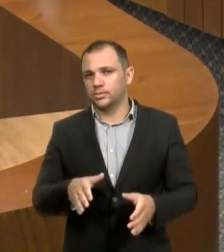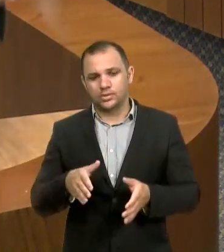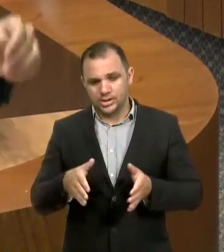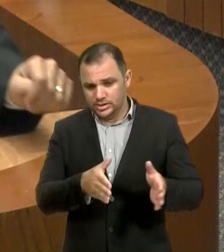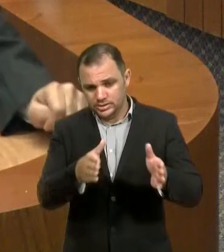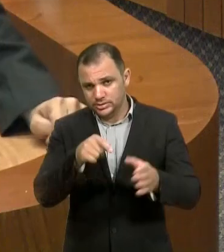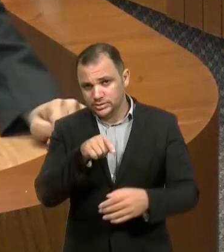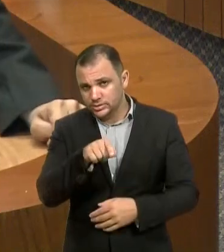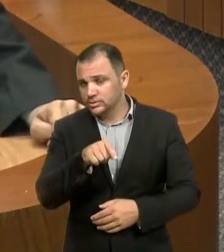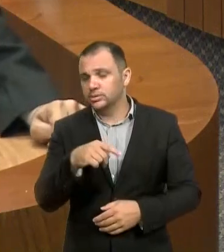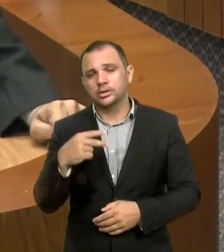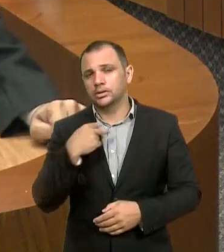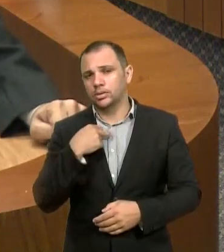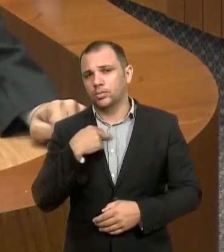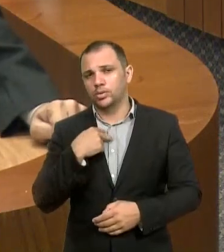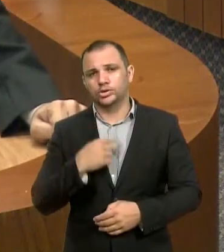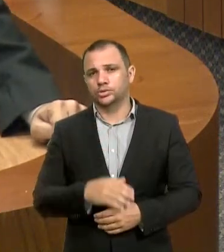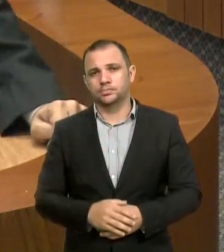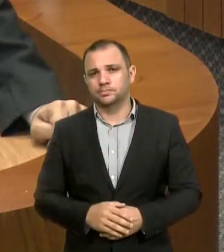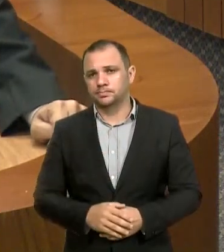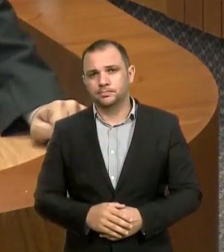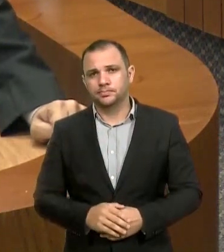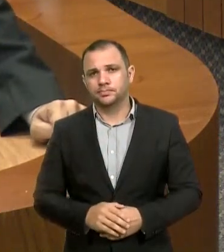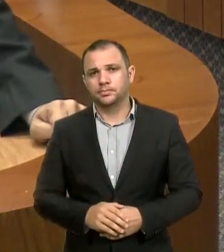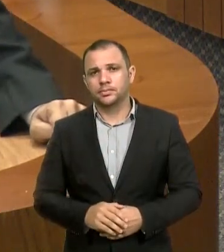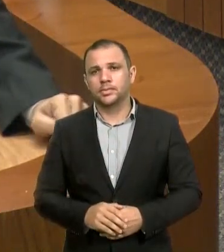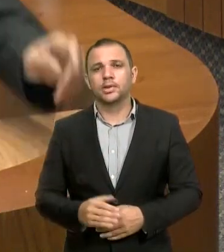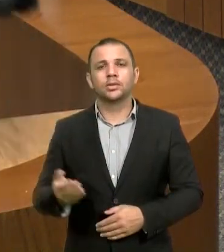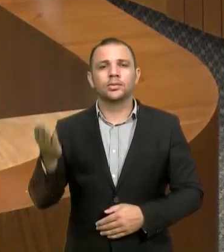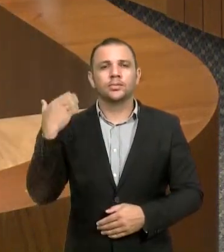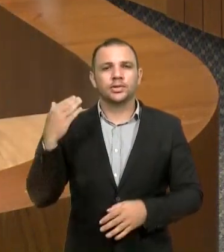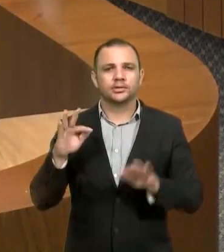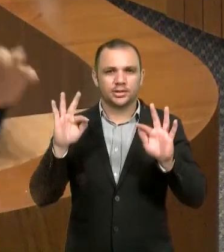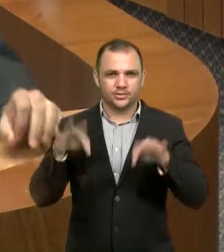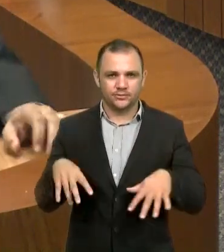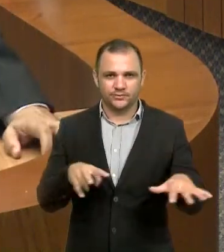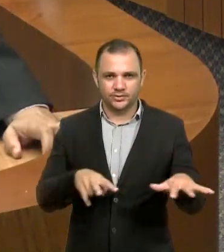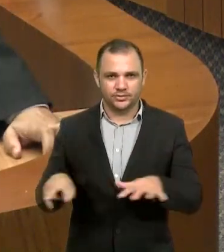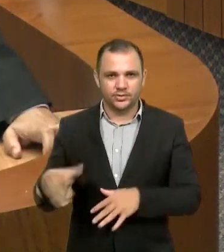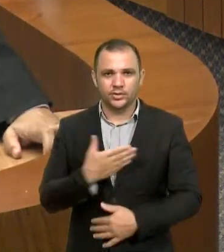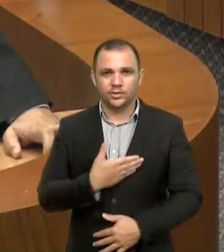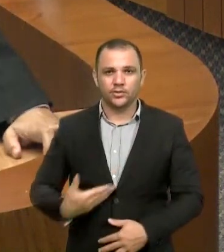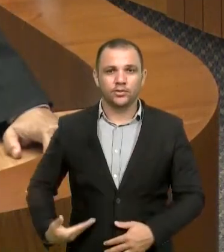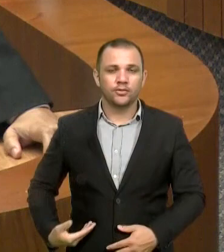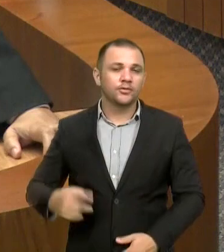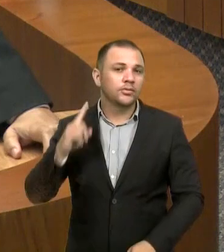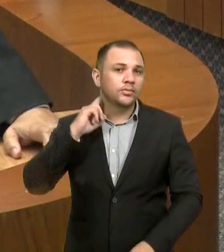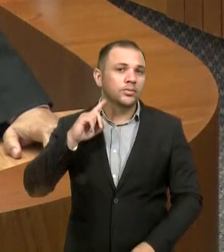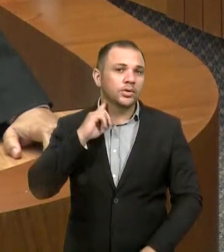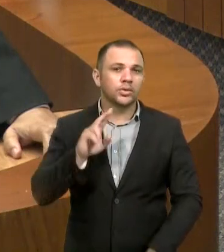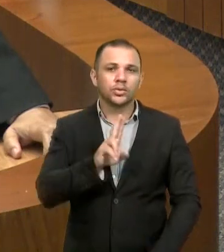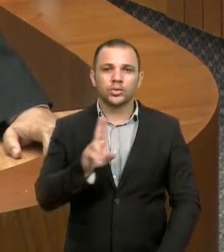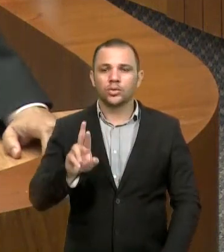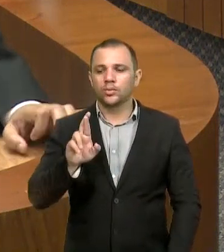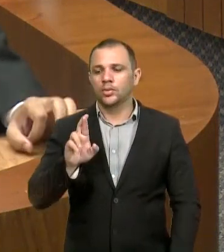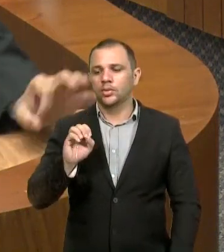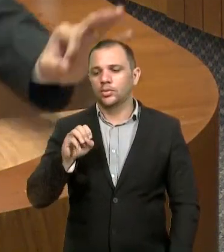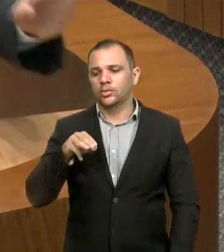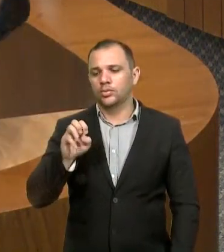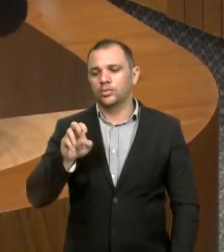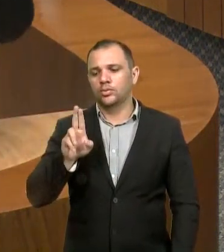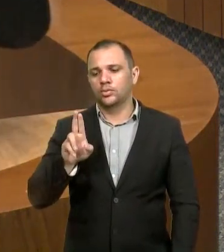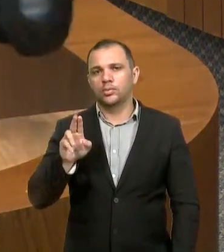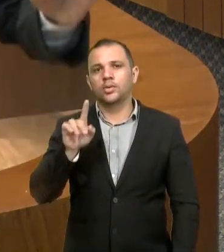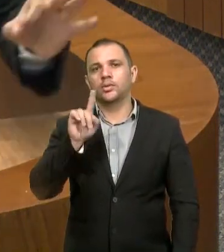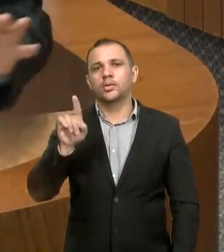Infelizmente, recentemente, no último fim de semana, o governador de Minas Gerais, Romeu Zema, fez uma